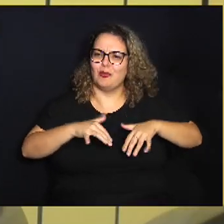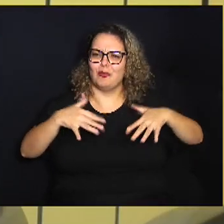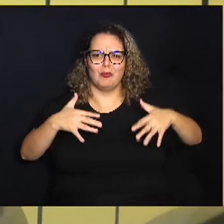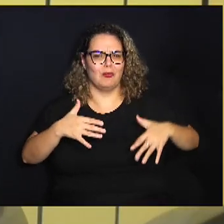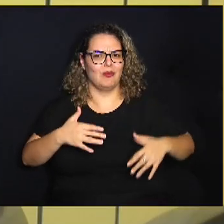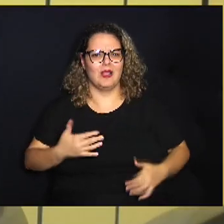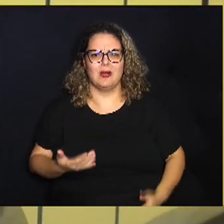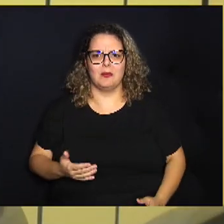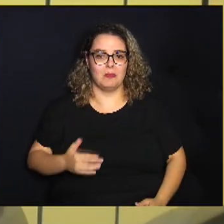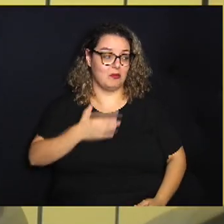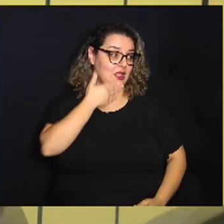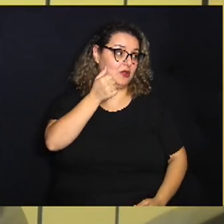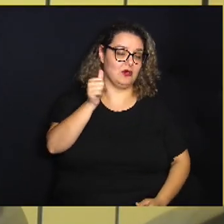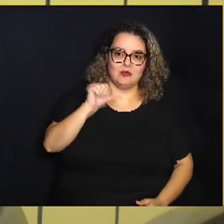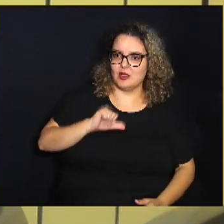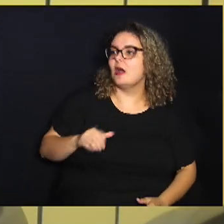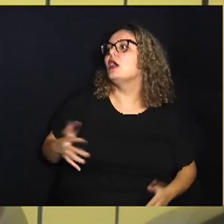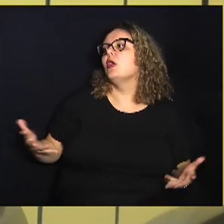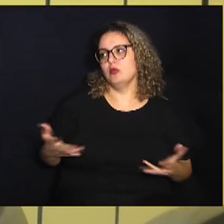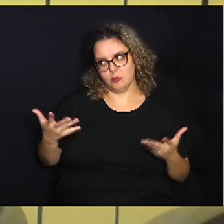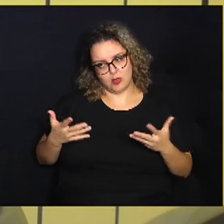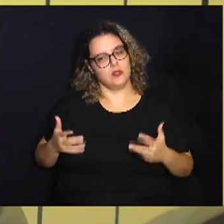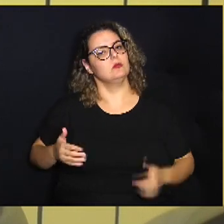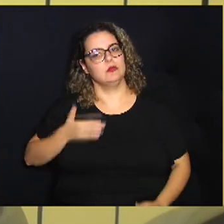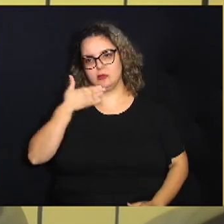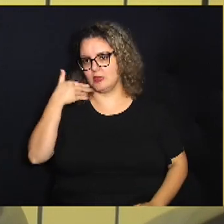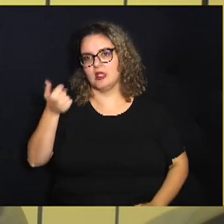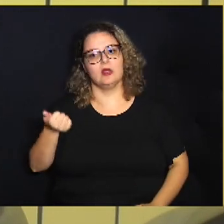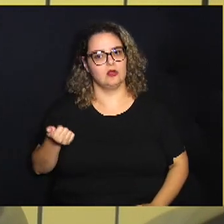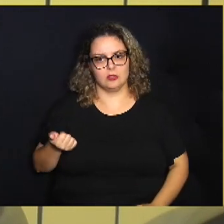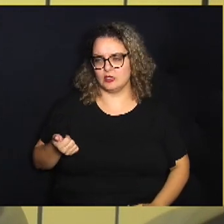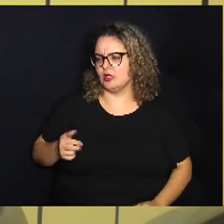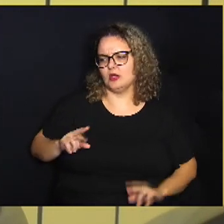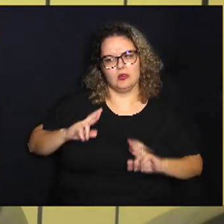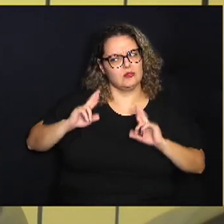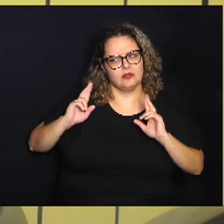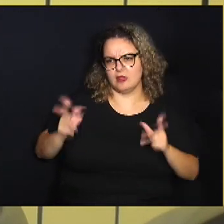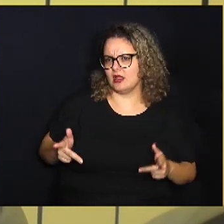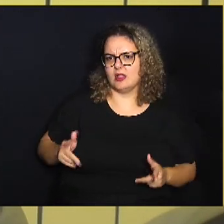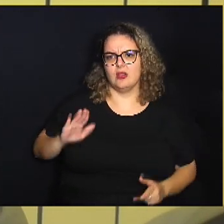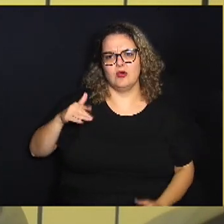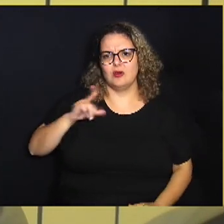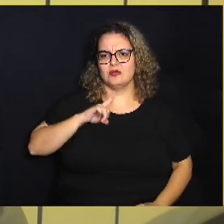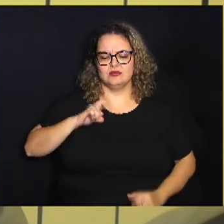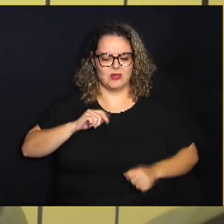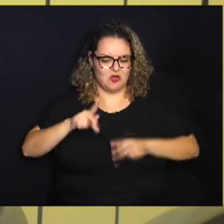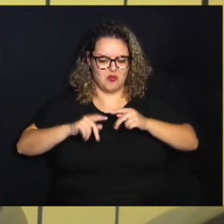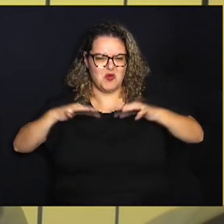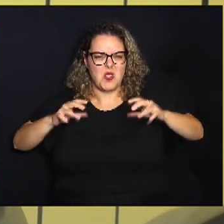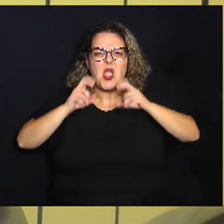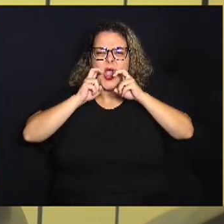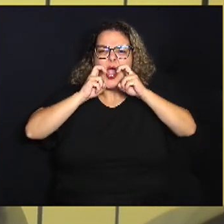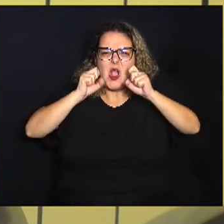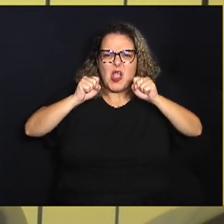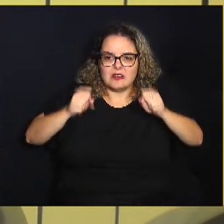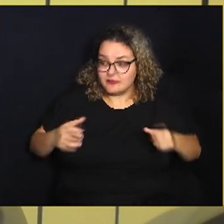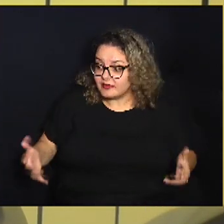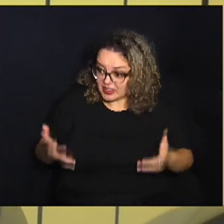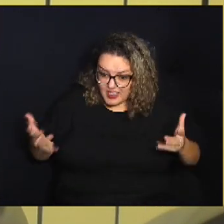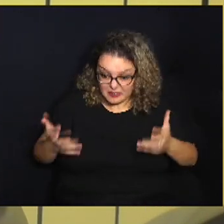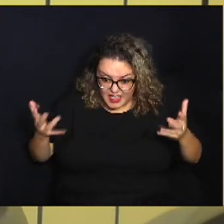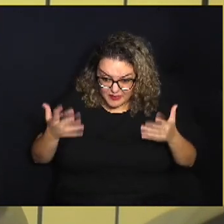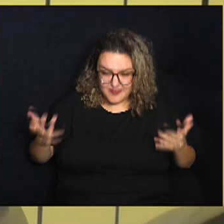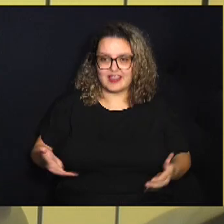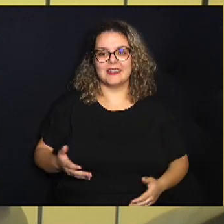melhor? Motiva muito. Motiva. Nossa, é totalmente diferente. Quando tem público gritando, você fala, não, vai, tem que